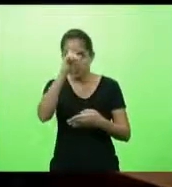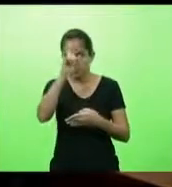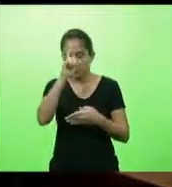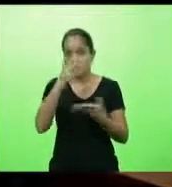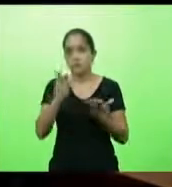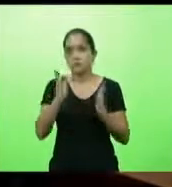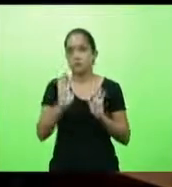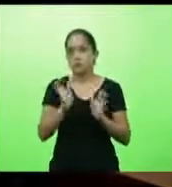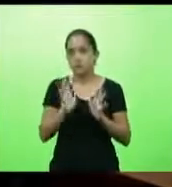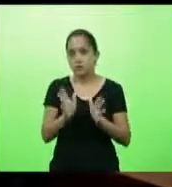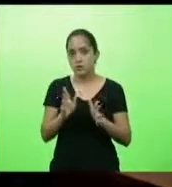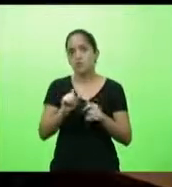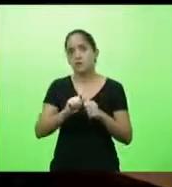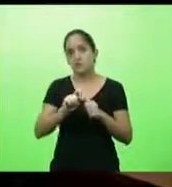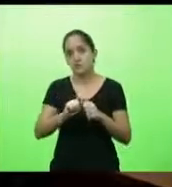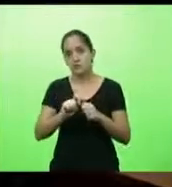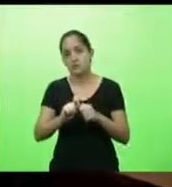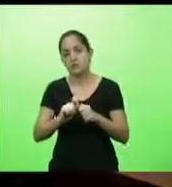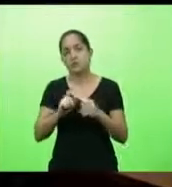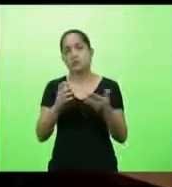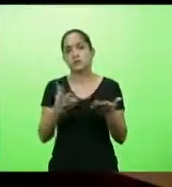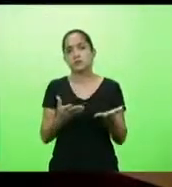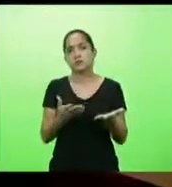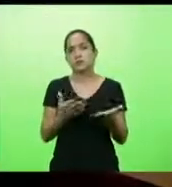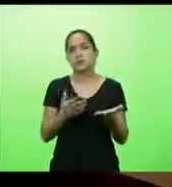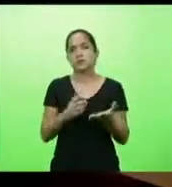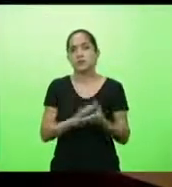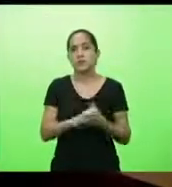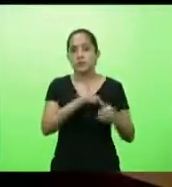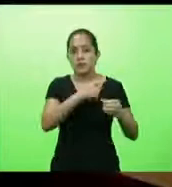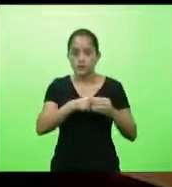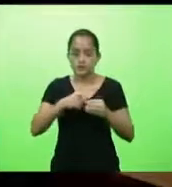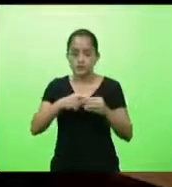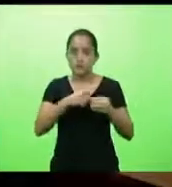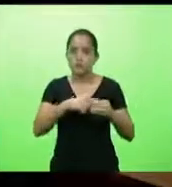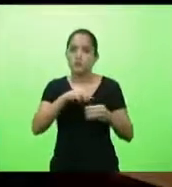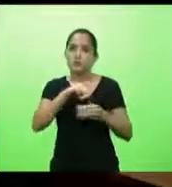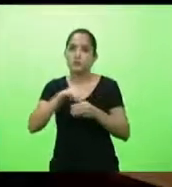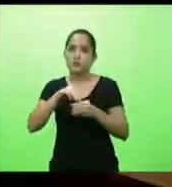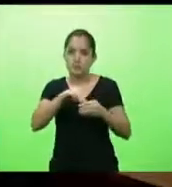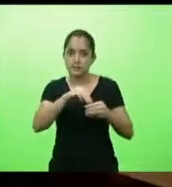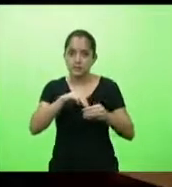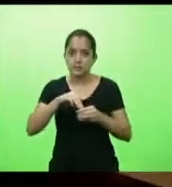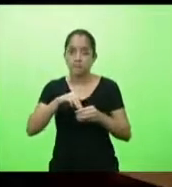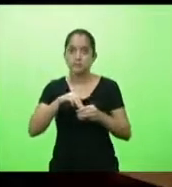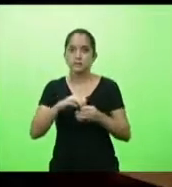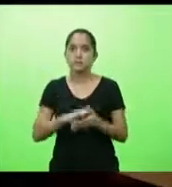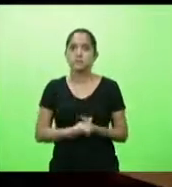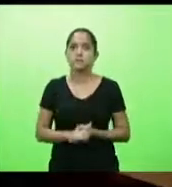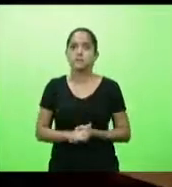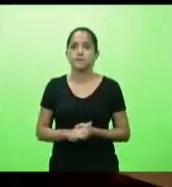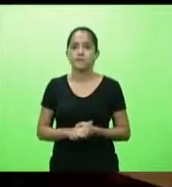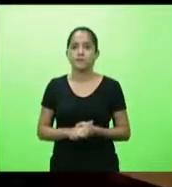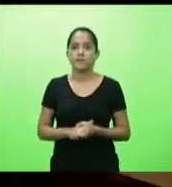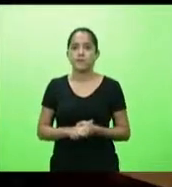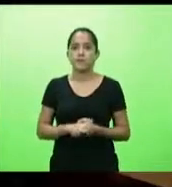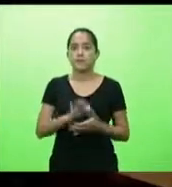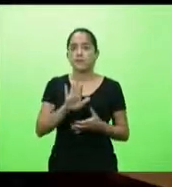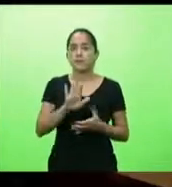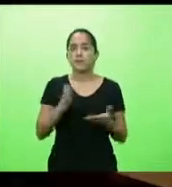vem acontecendo em São Joaquim e em outros municípios ali, próprio Lages. Mas